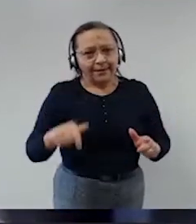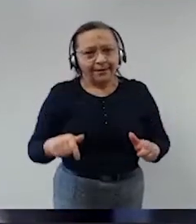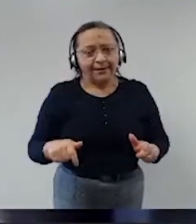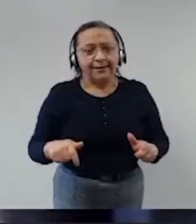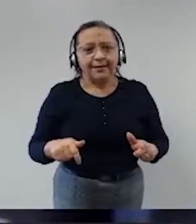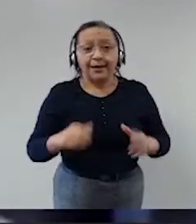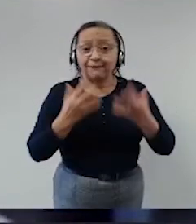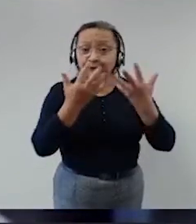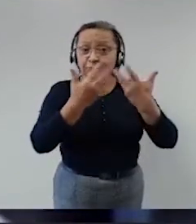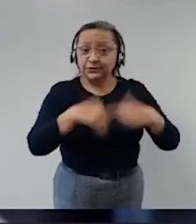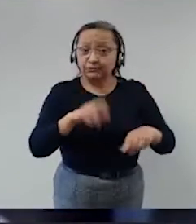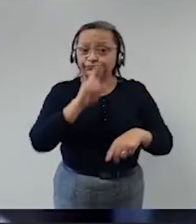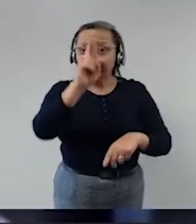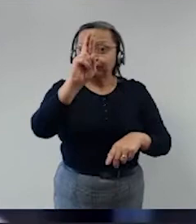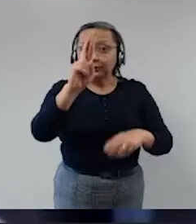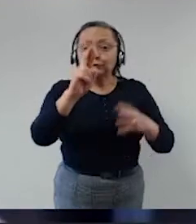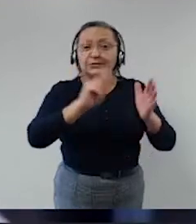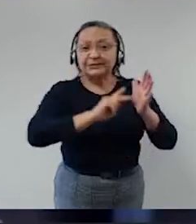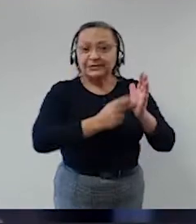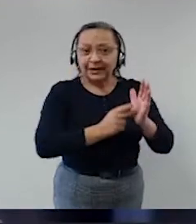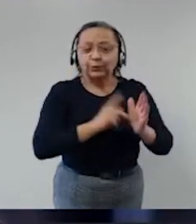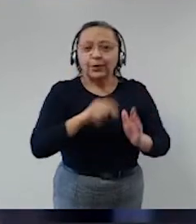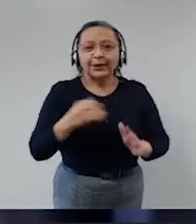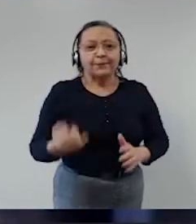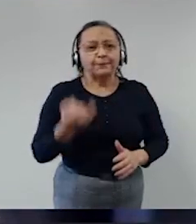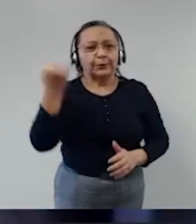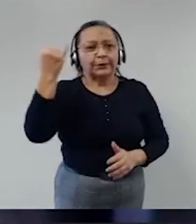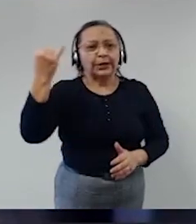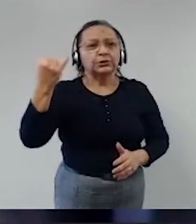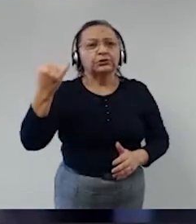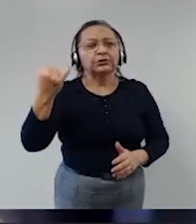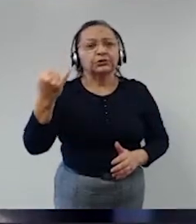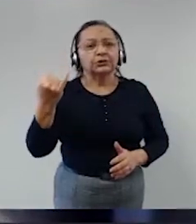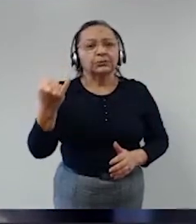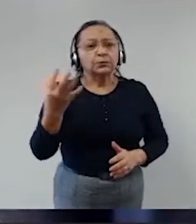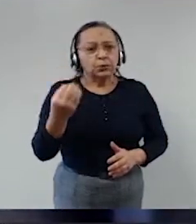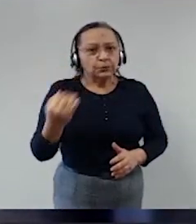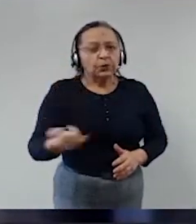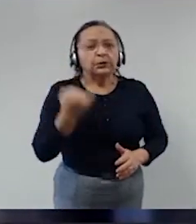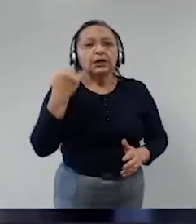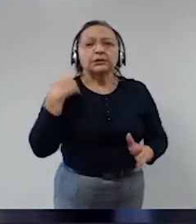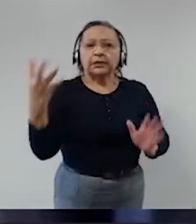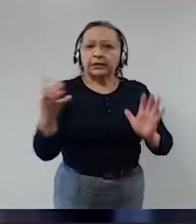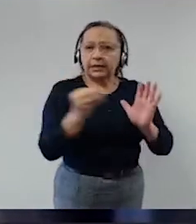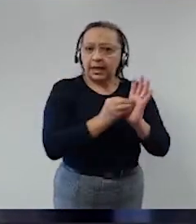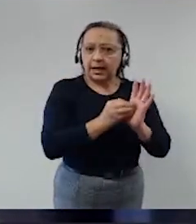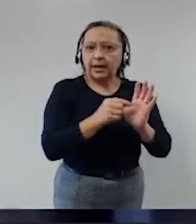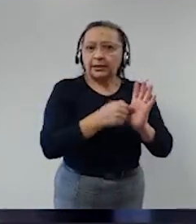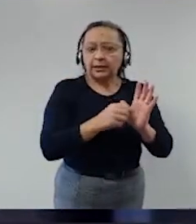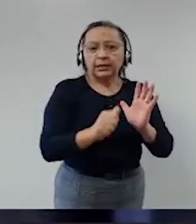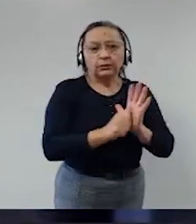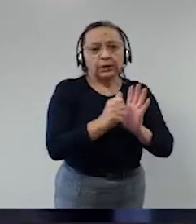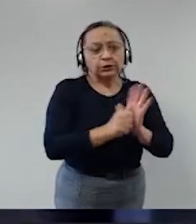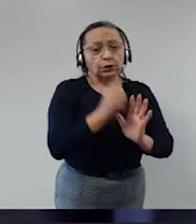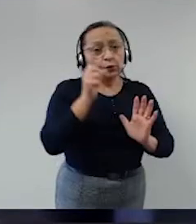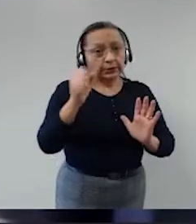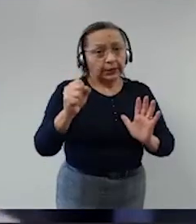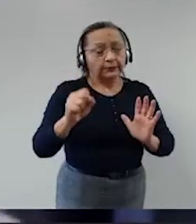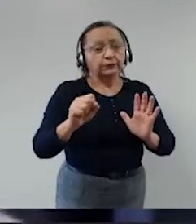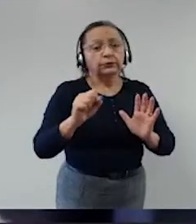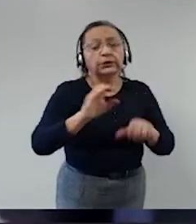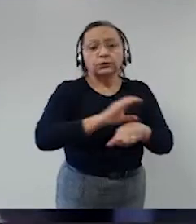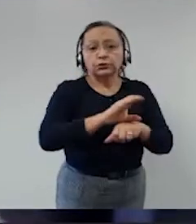sua função representativa é uma função de extrema importância, ela está abordada lá no inciso 3º do artigo 8º da Constituição